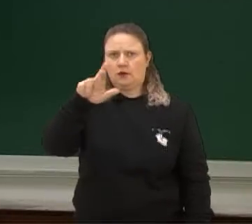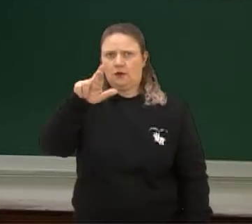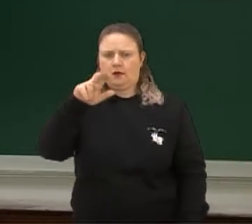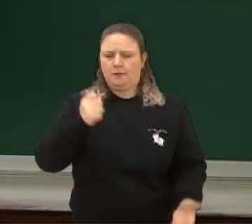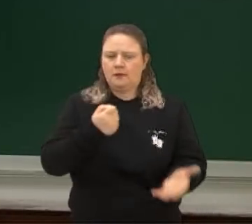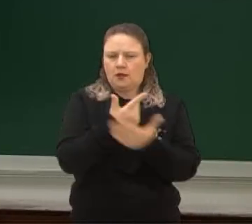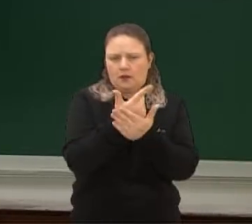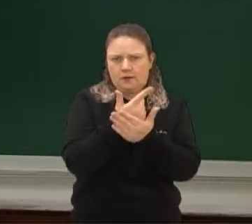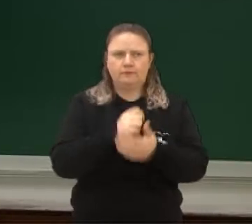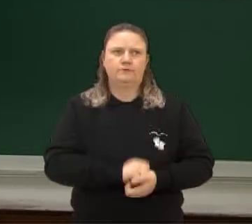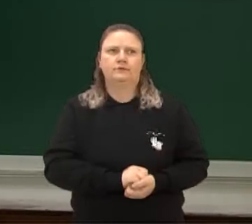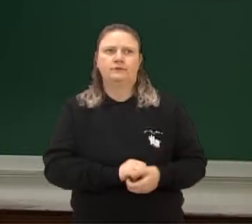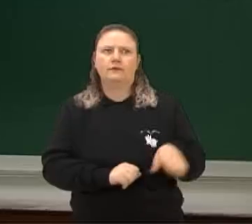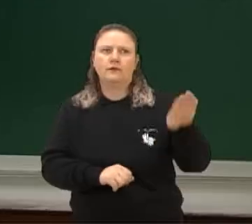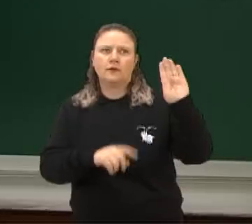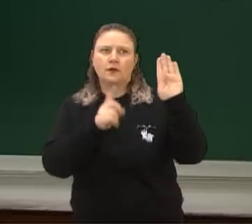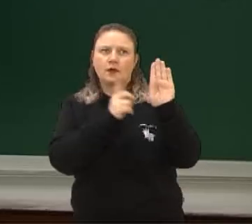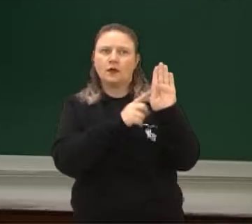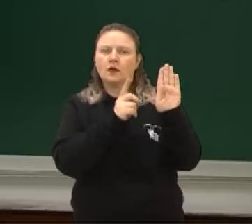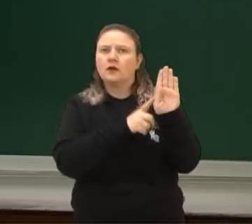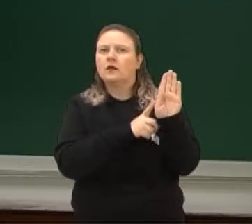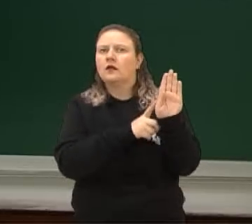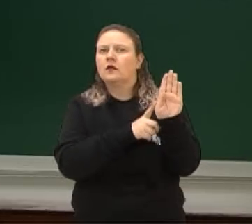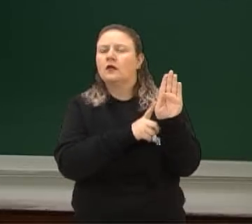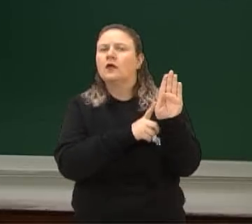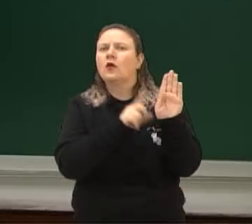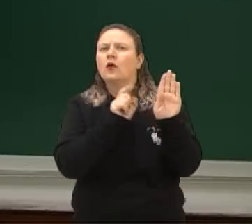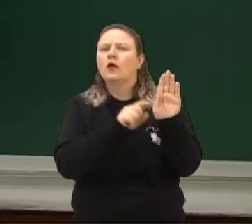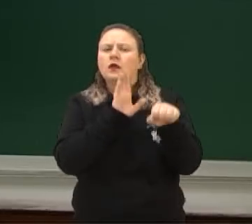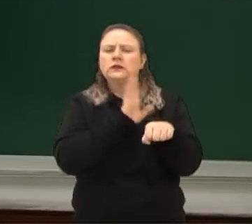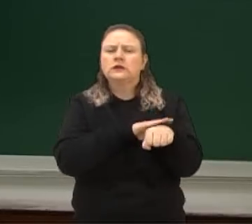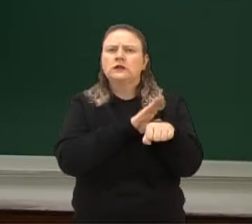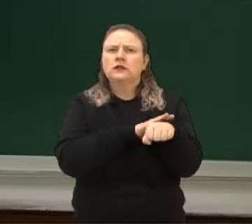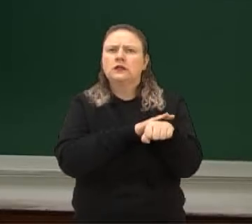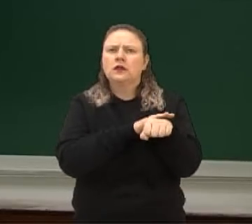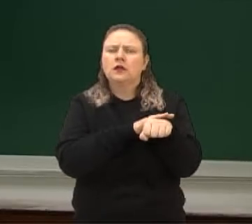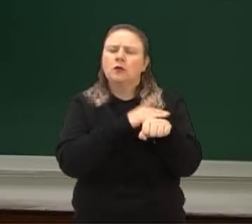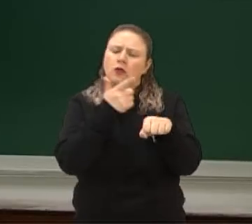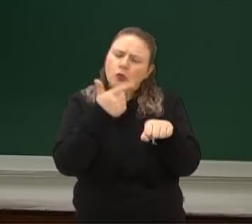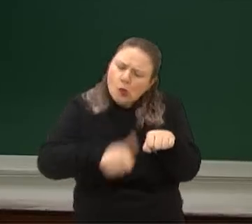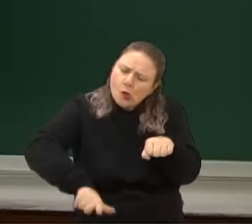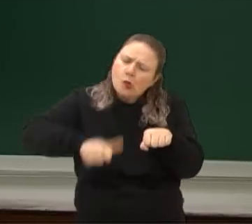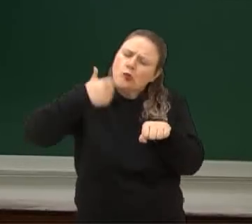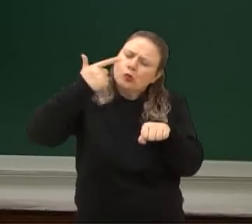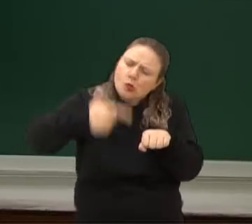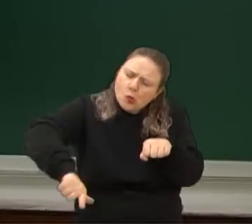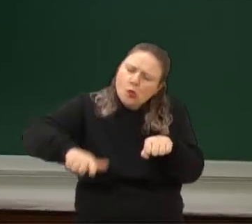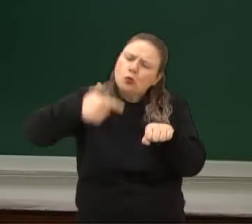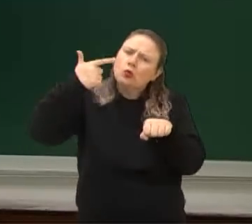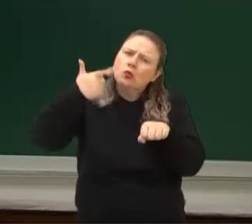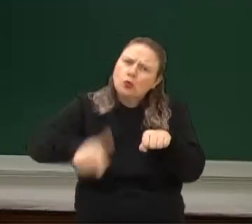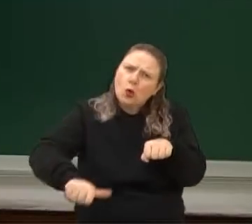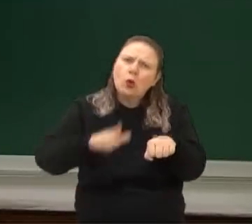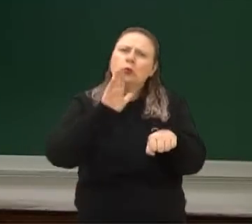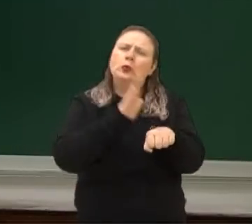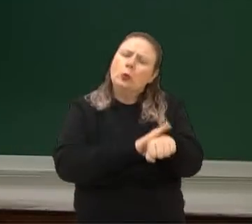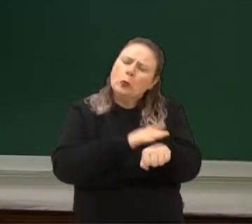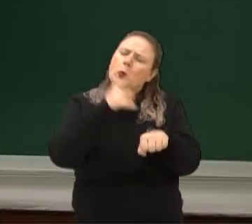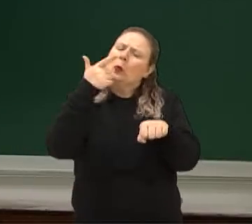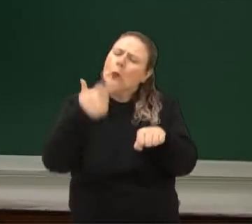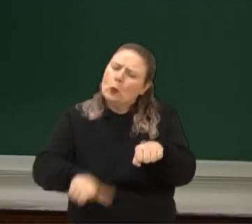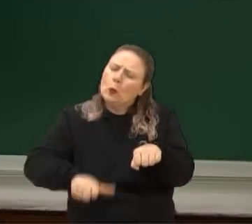iguais. Time after time quer dizer repetidas vezes, repetidamente, por várias